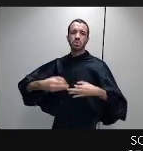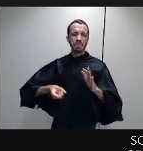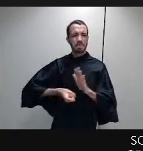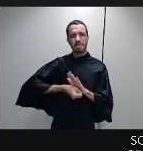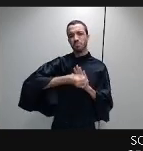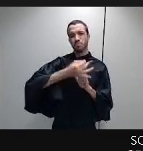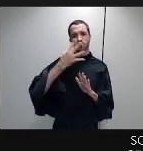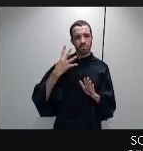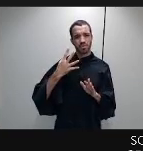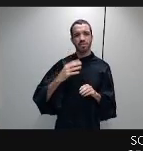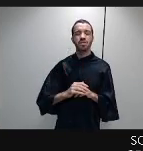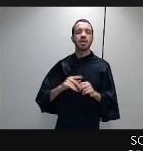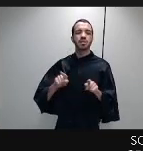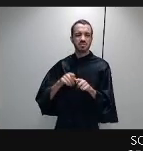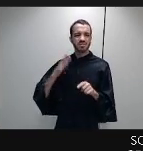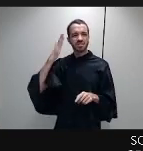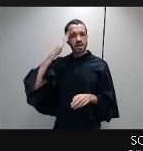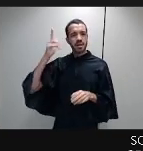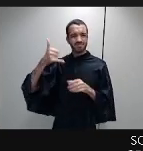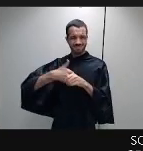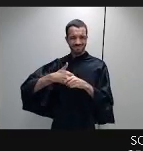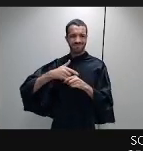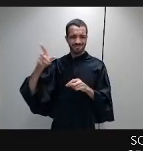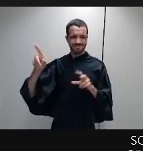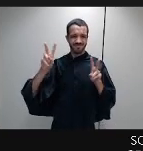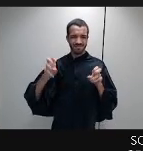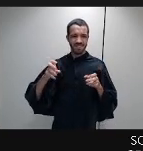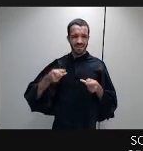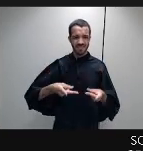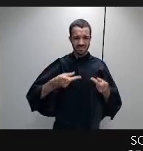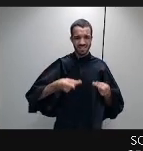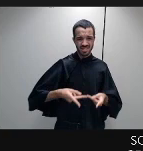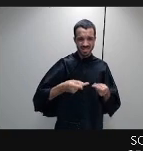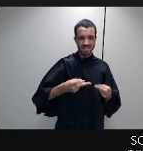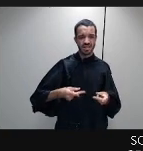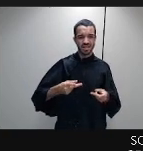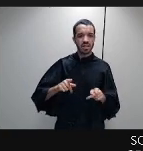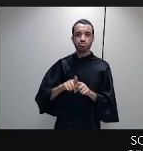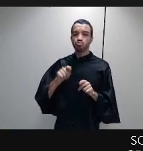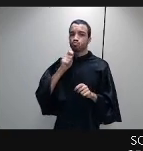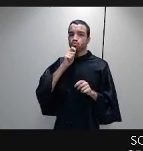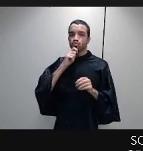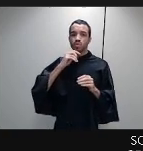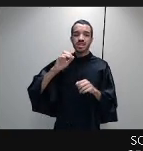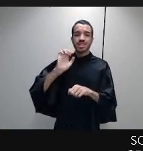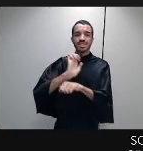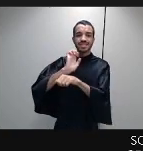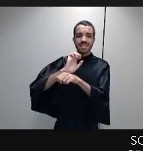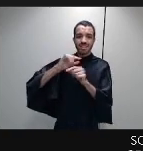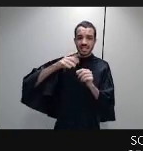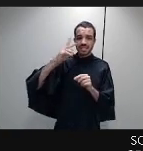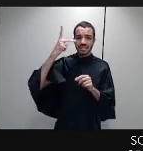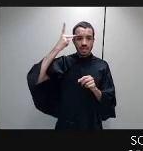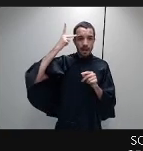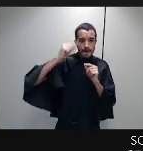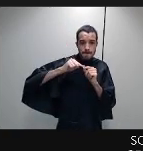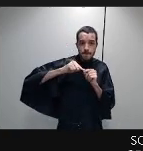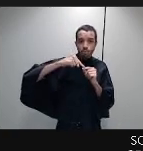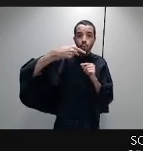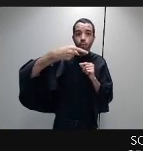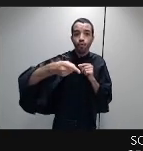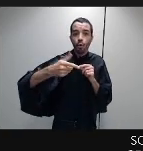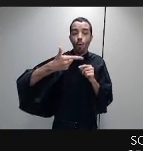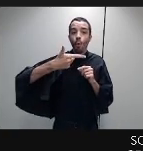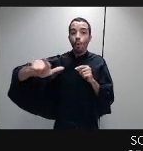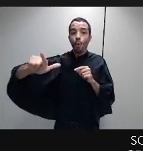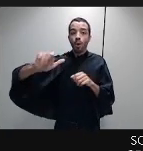mesmo que a mercadoria vendida não transpôs a divisa do Estado de São Paulo o que está em